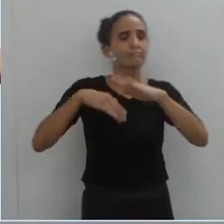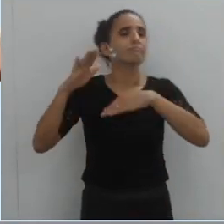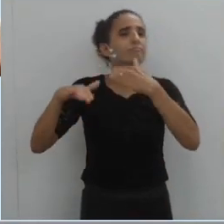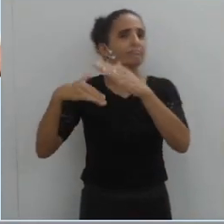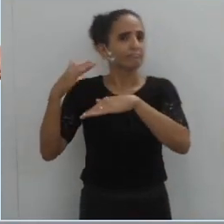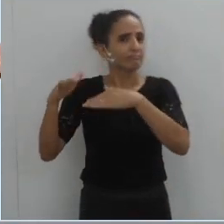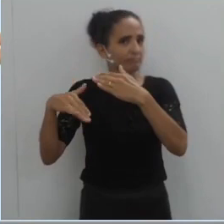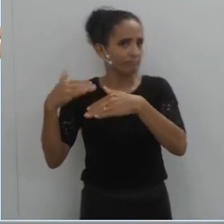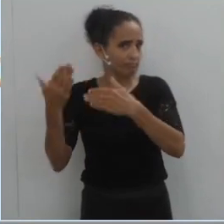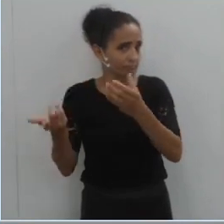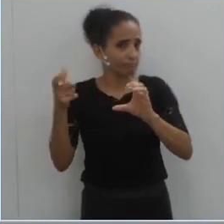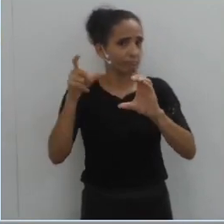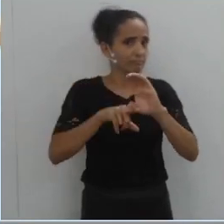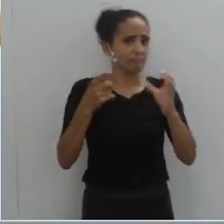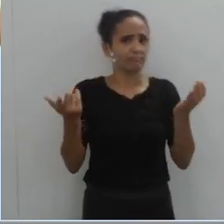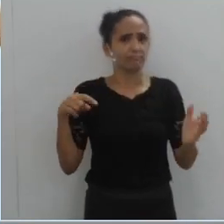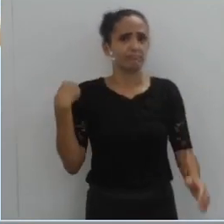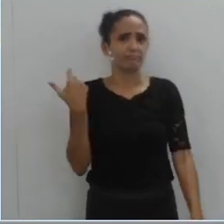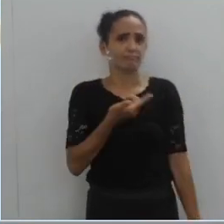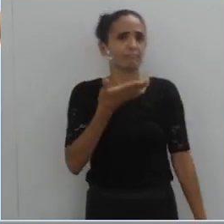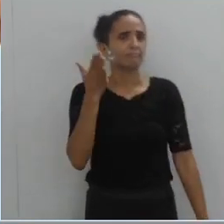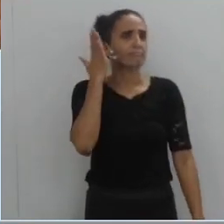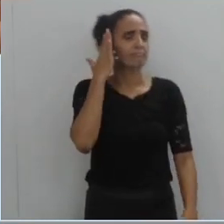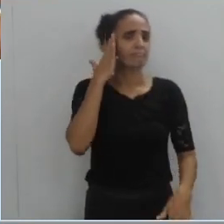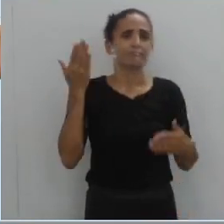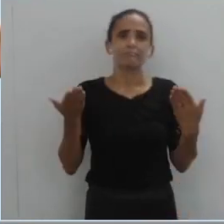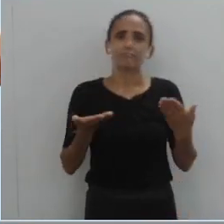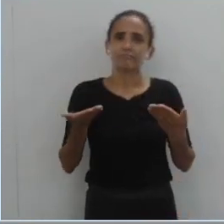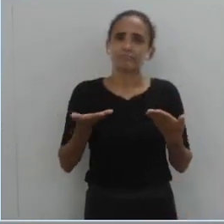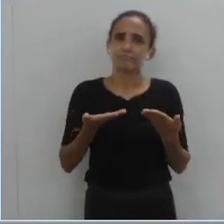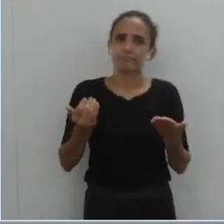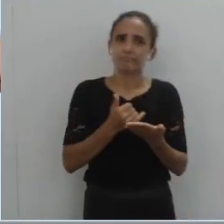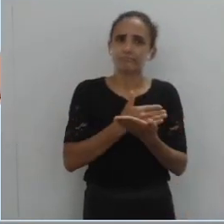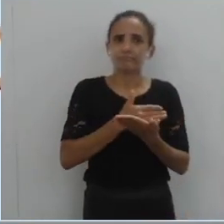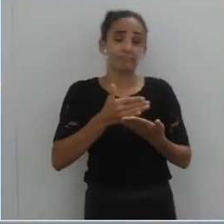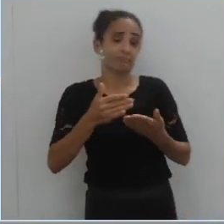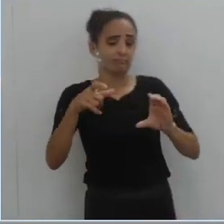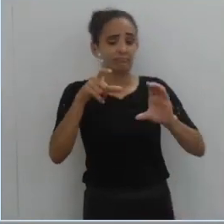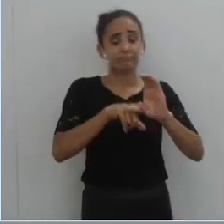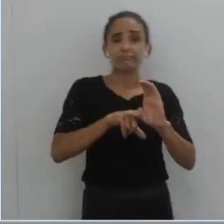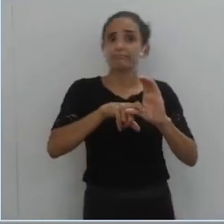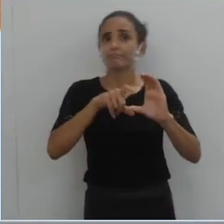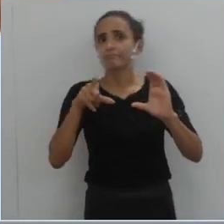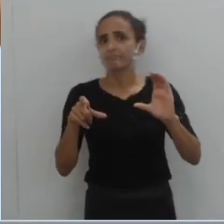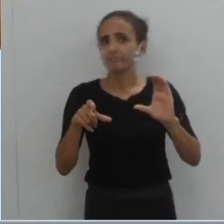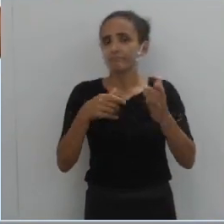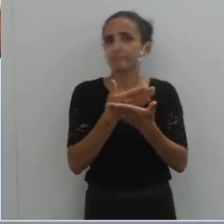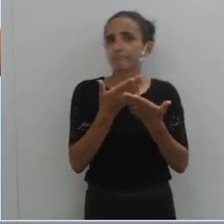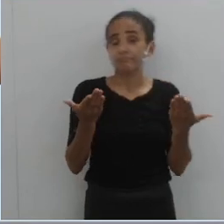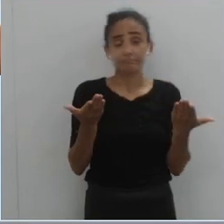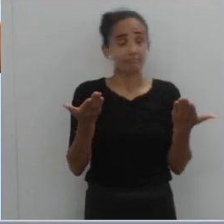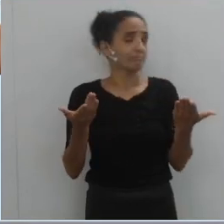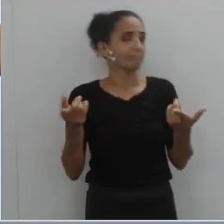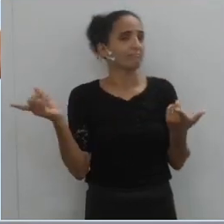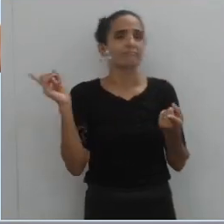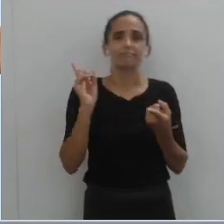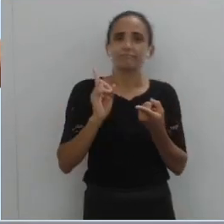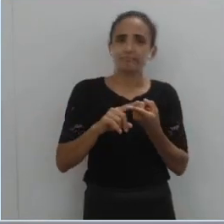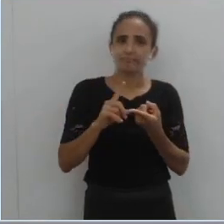não é a democracia que conhecemos hoje, mas ela que dá essa ideia do surgimento da democracia, mas, ao mesmo